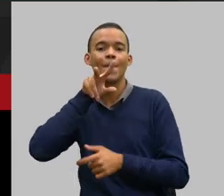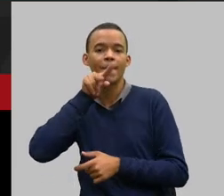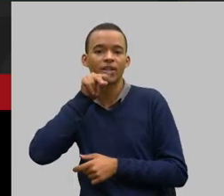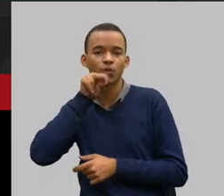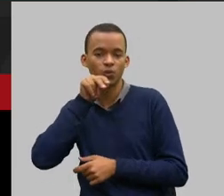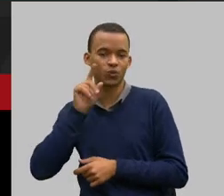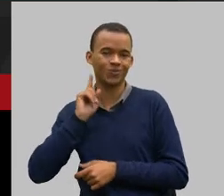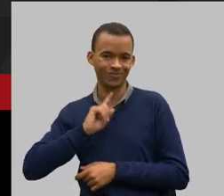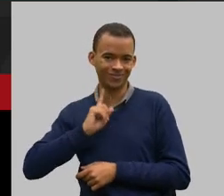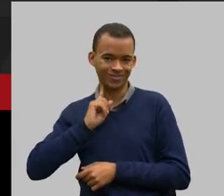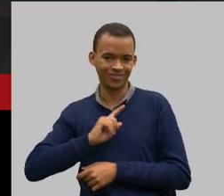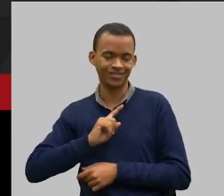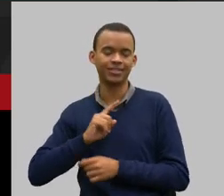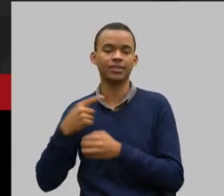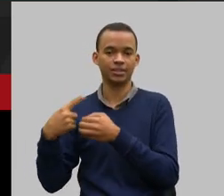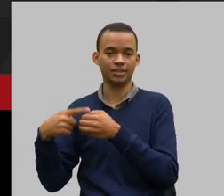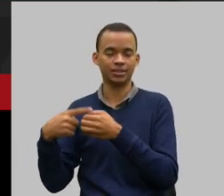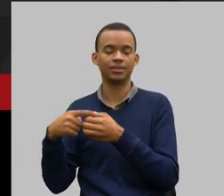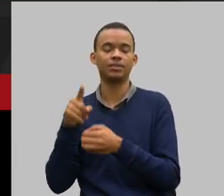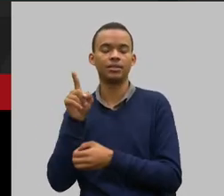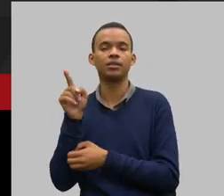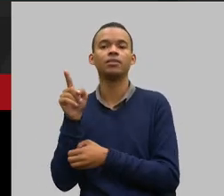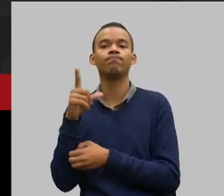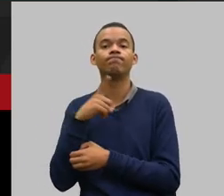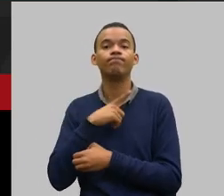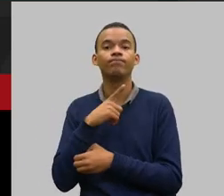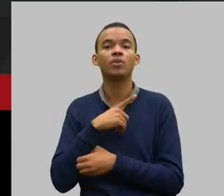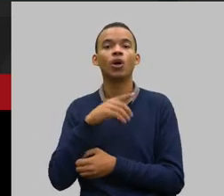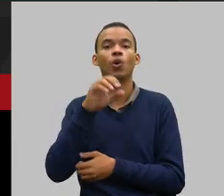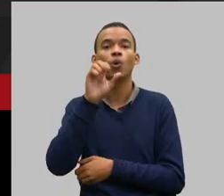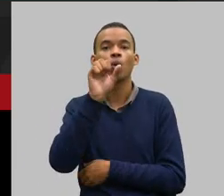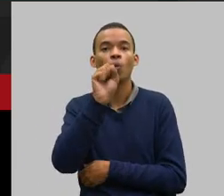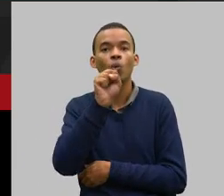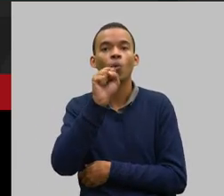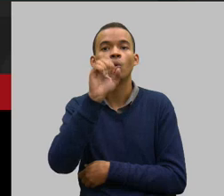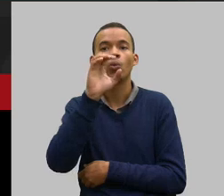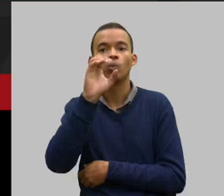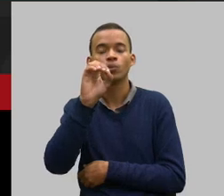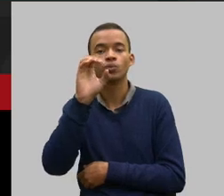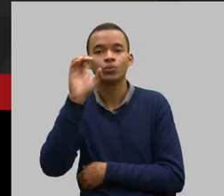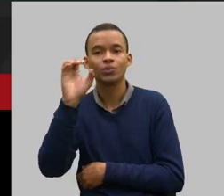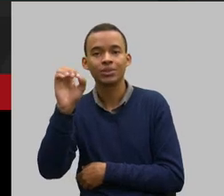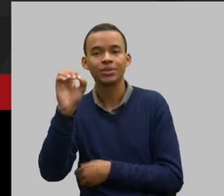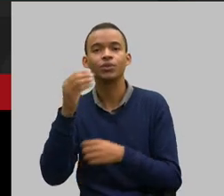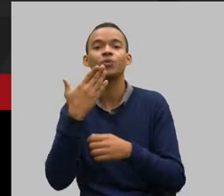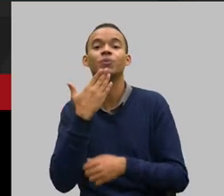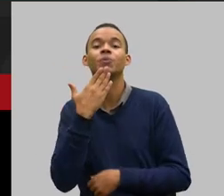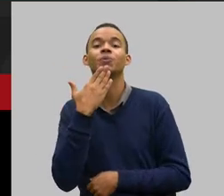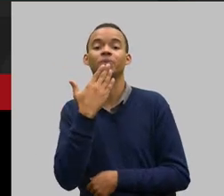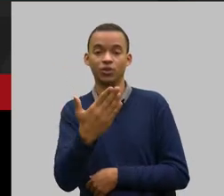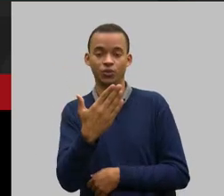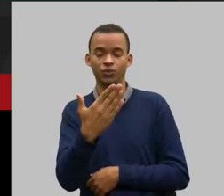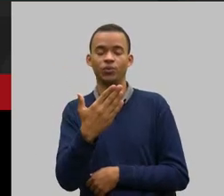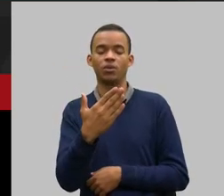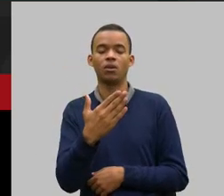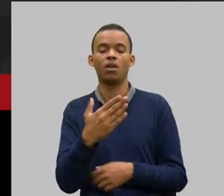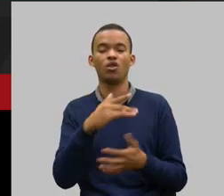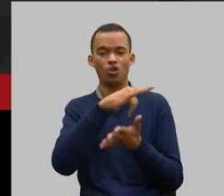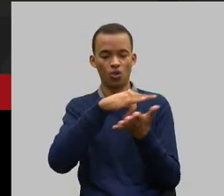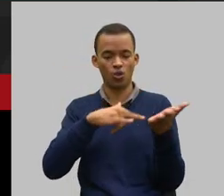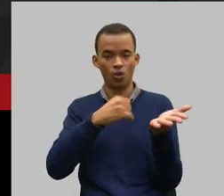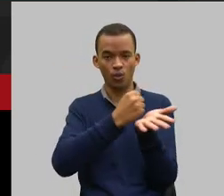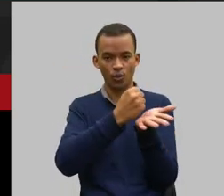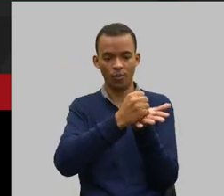exemplo de 800 pedidos de alvará em 10 dias de análise fizemos análise por 10 dias de 800